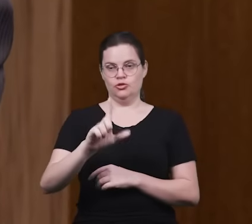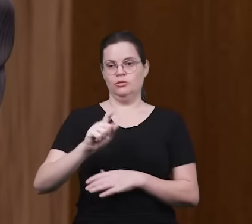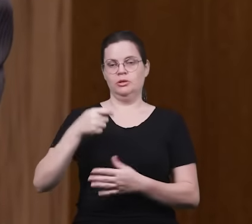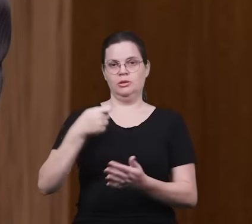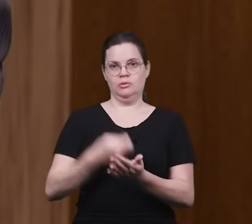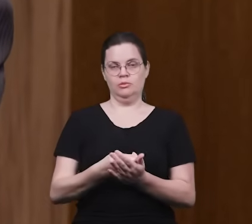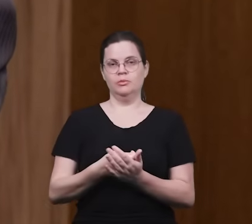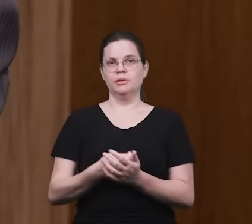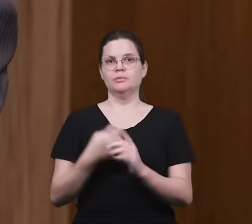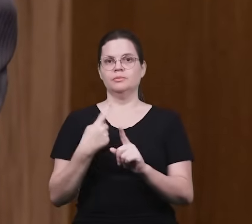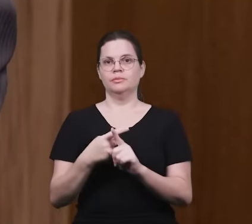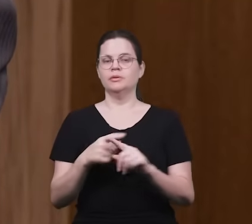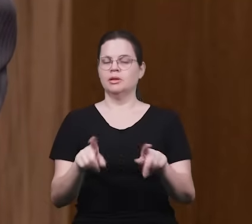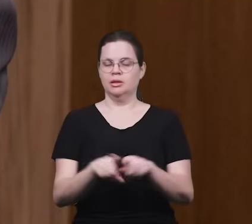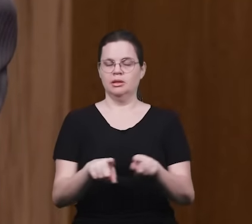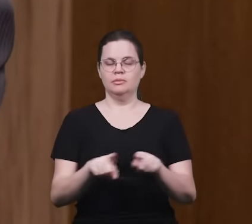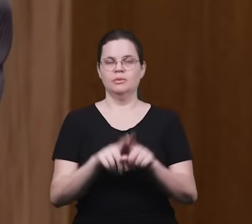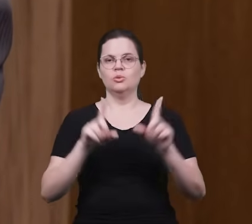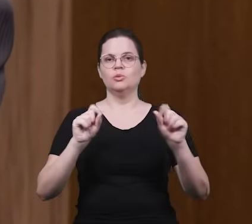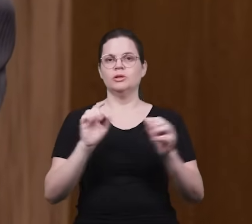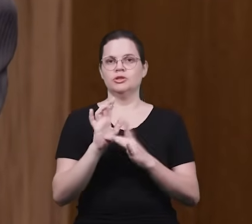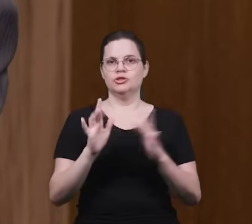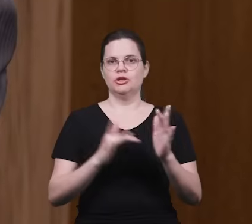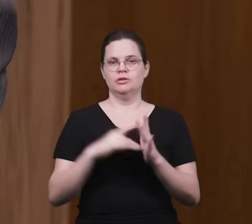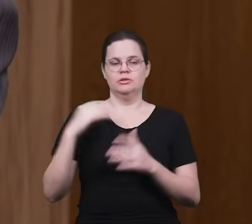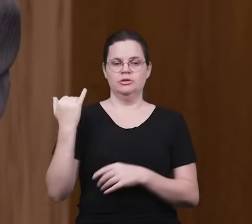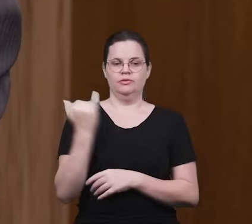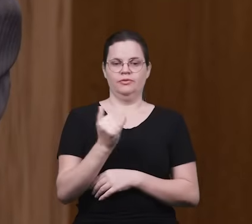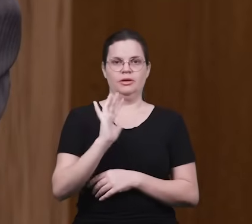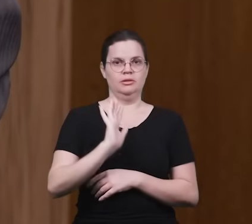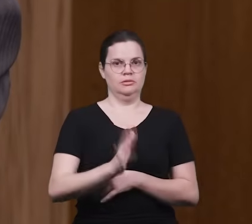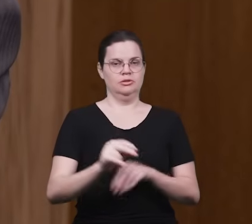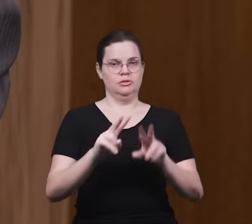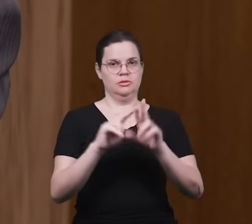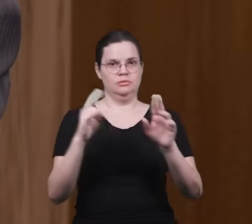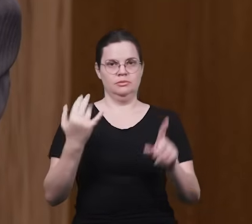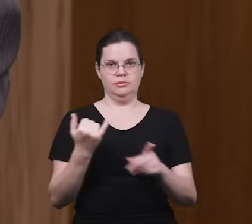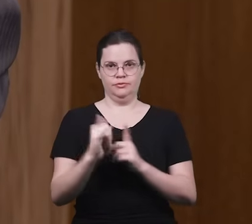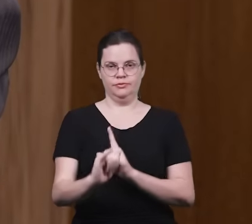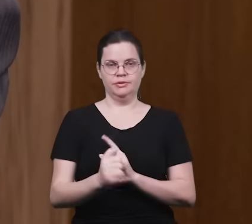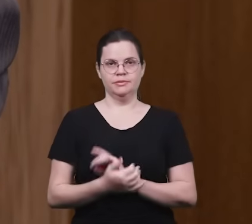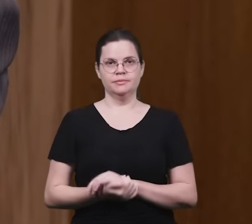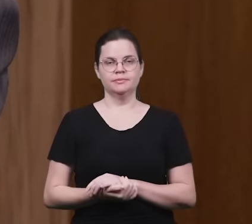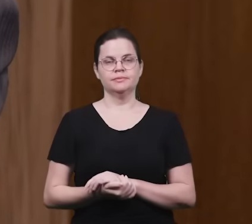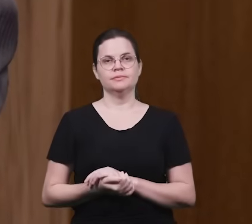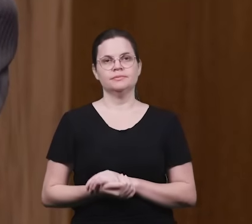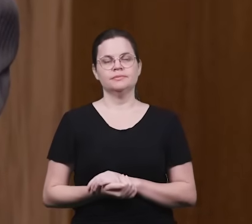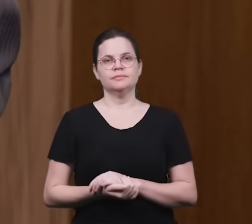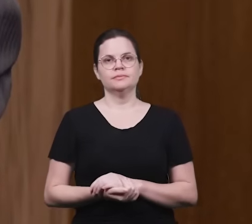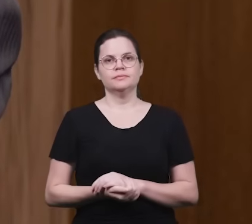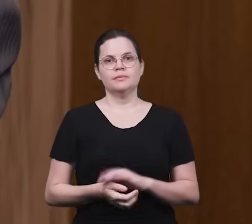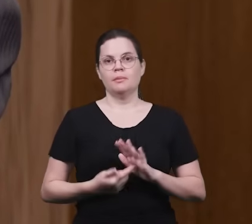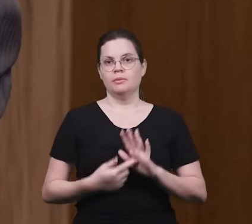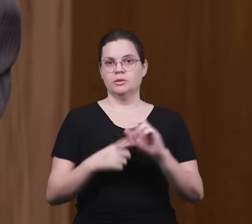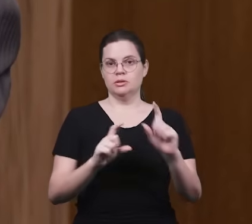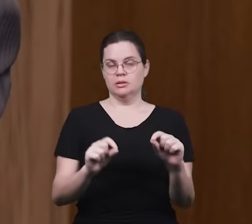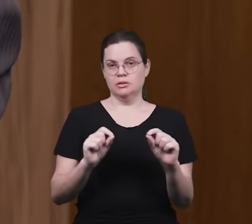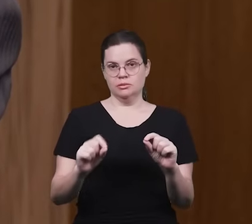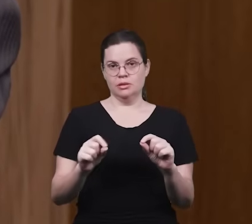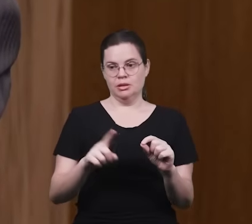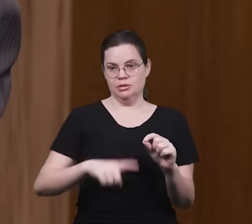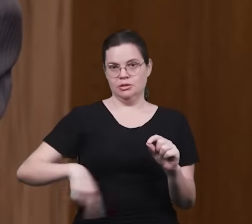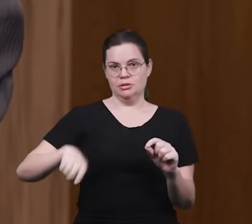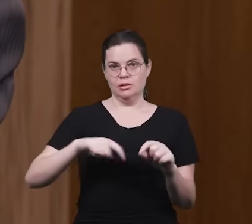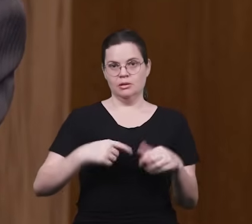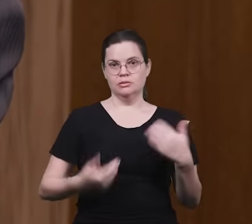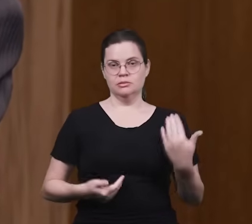Joel, e que o Senhor Jesus também colocou essa profecia, mostrando que receberia poder a